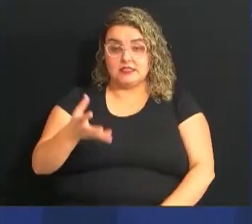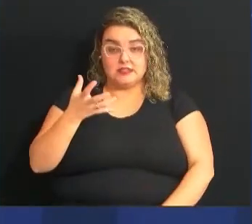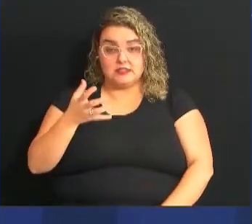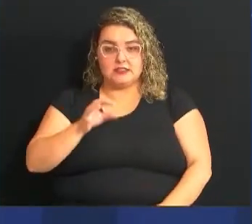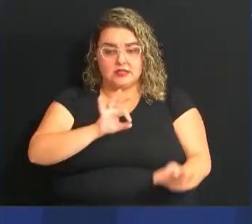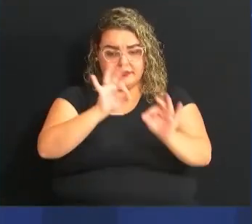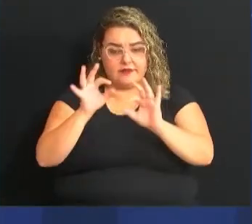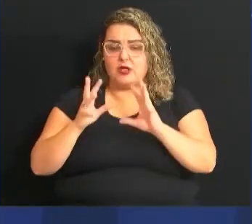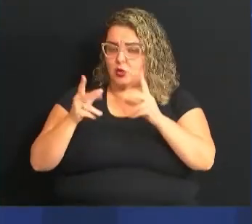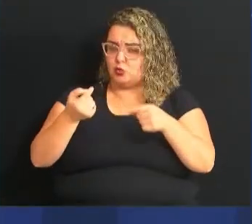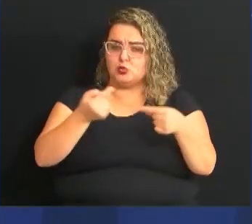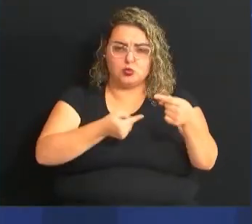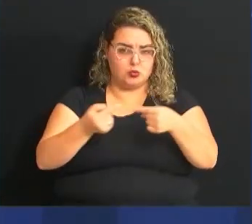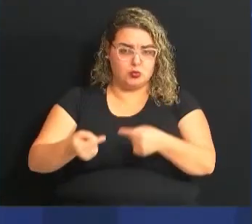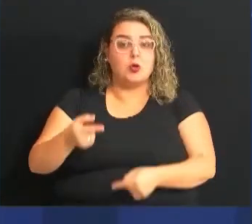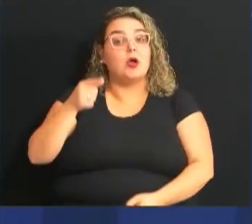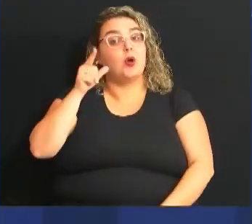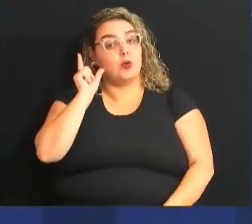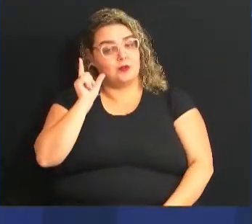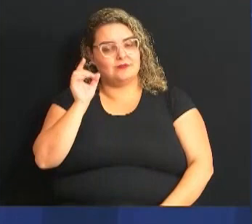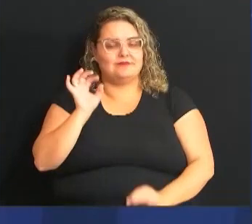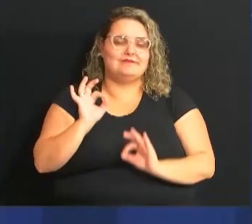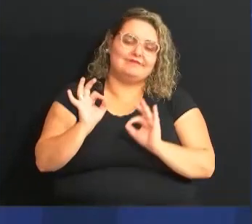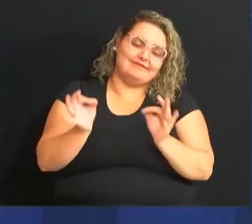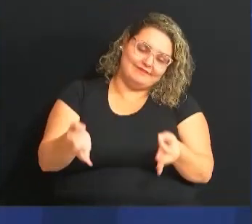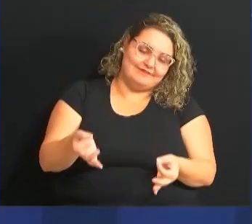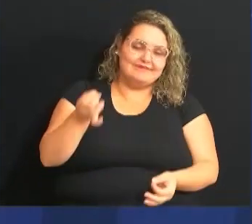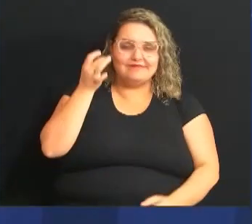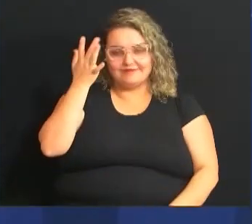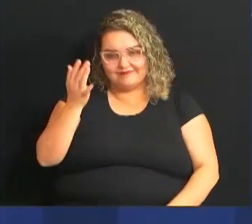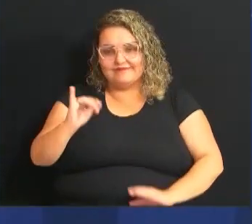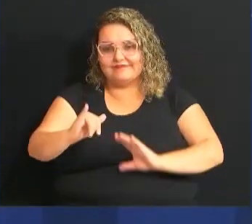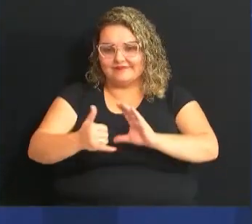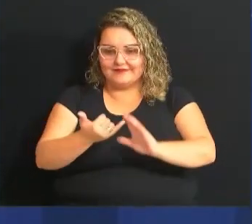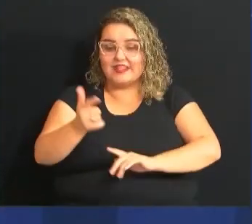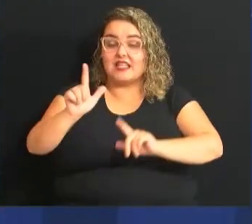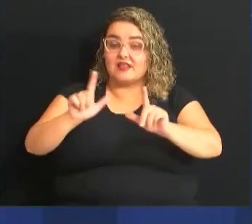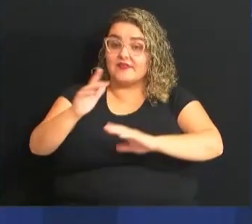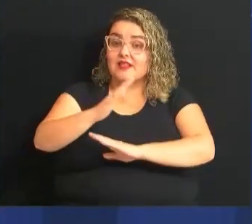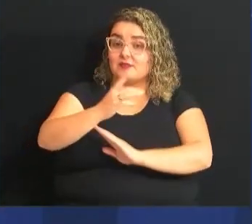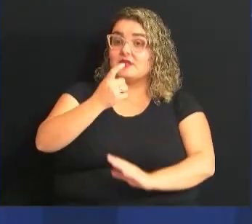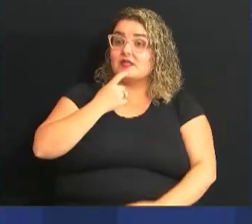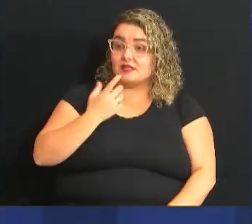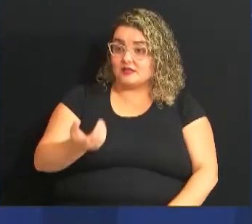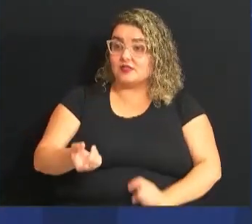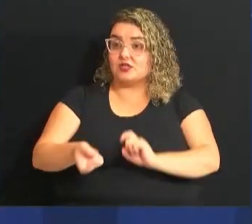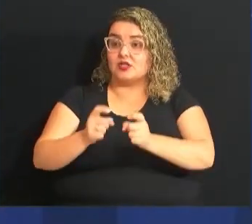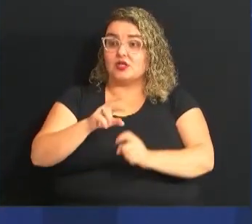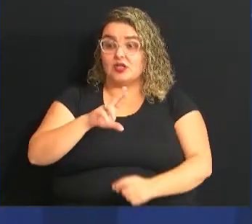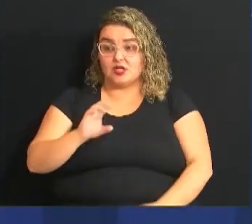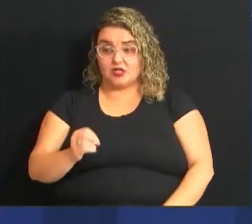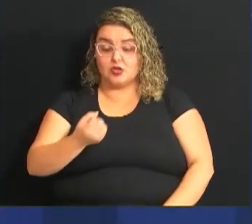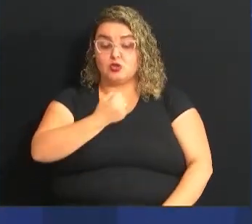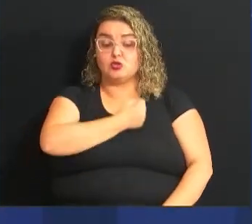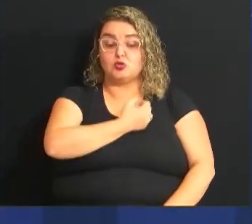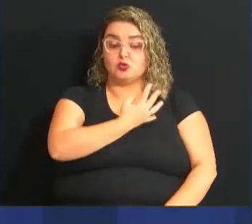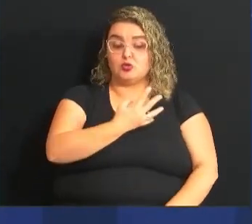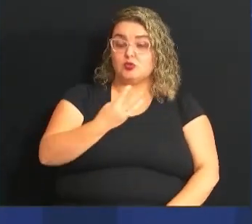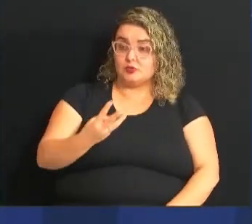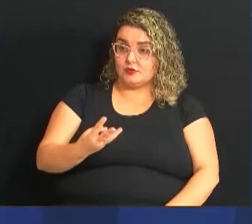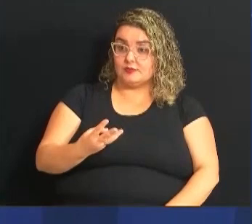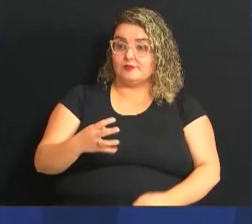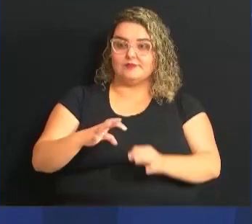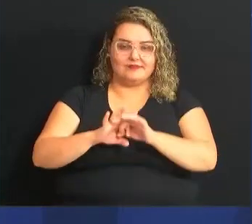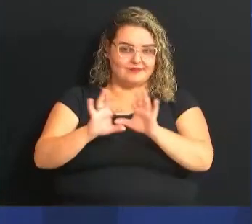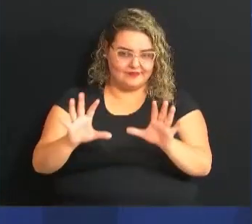que foi discutido ontem, é muito fácil. É só entrar no YouTube da TV Câmara Campinas, que a reunião ordinária de número 43 está lá